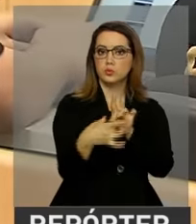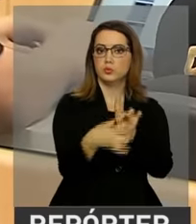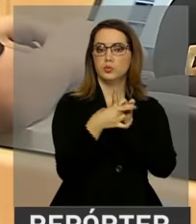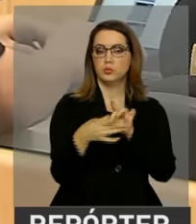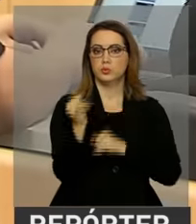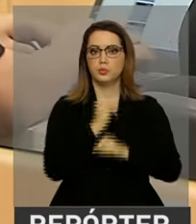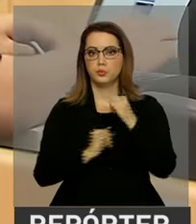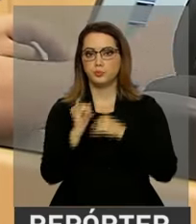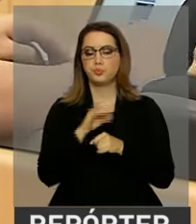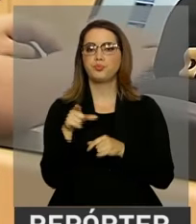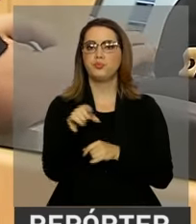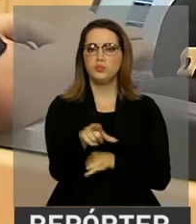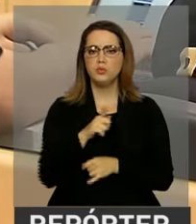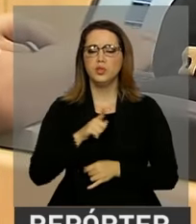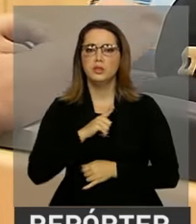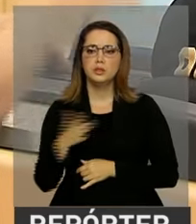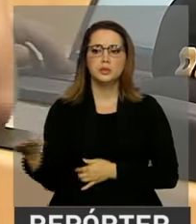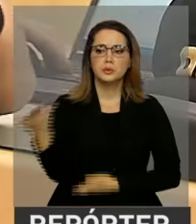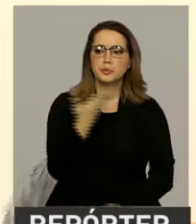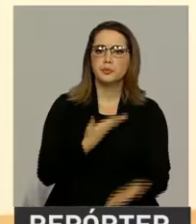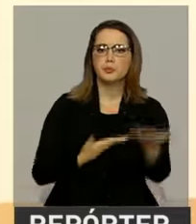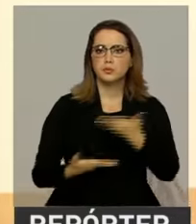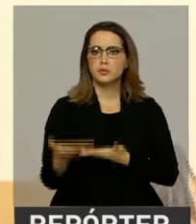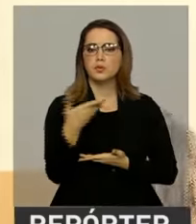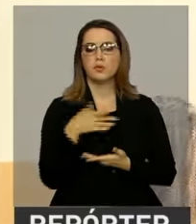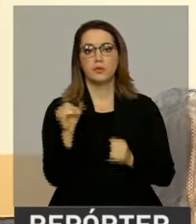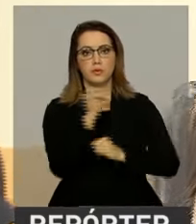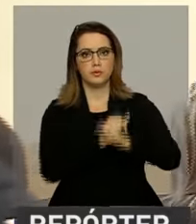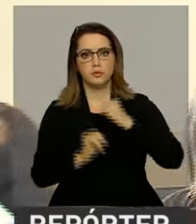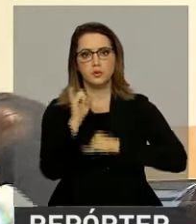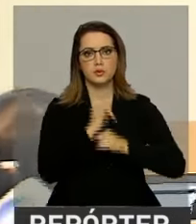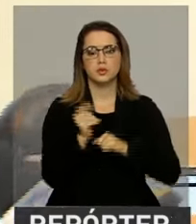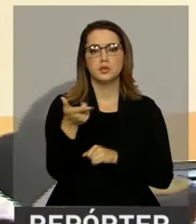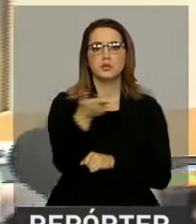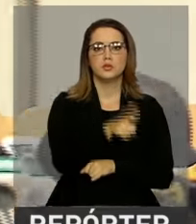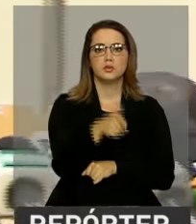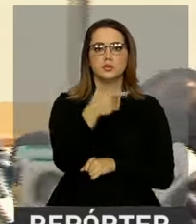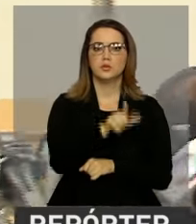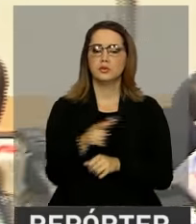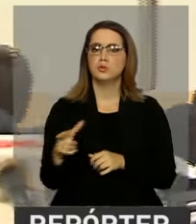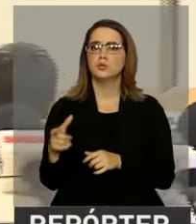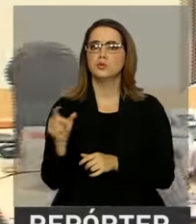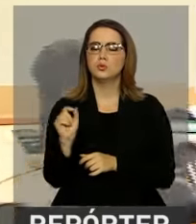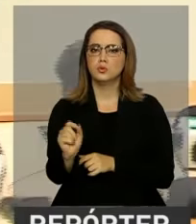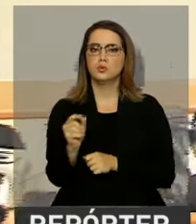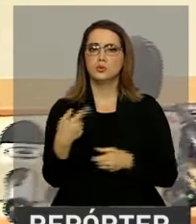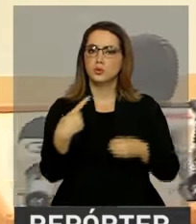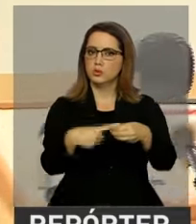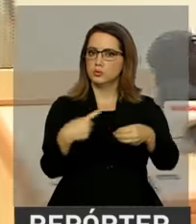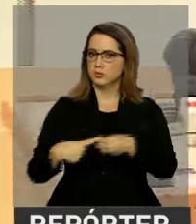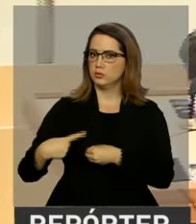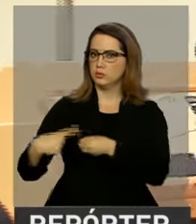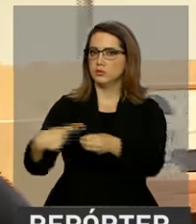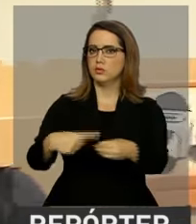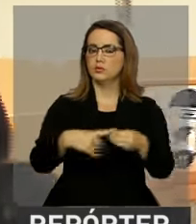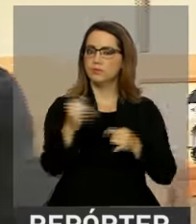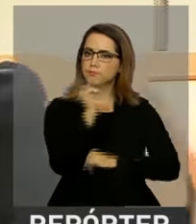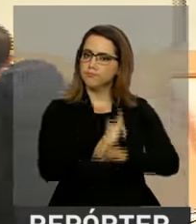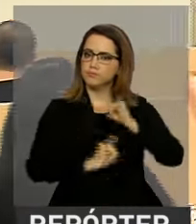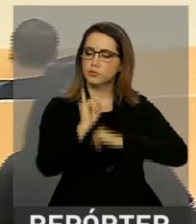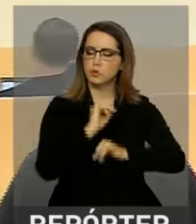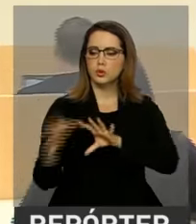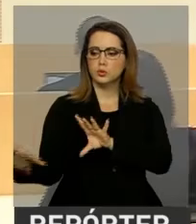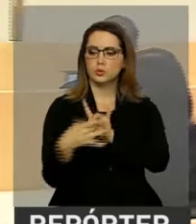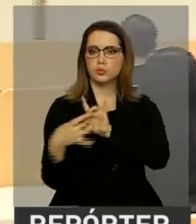cooperação, as unidades também recebem dados dos centros integrados de comando e controle das cidades que vão sediar o torneio de futebol